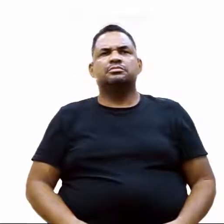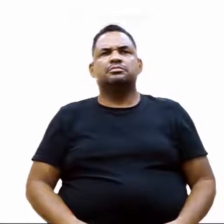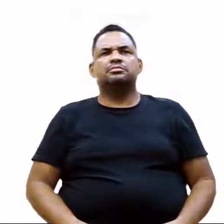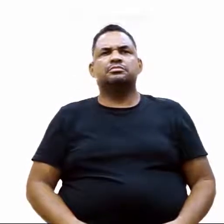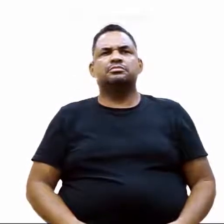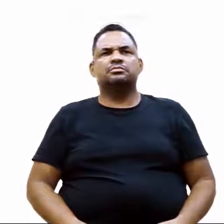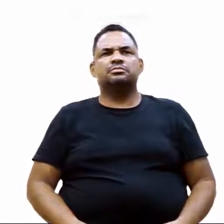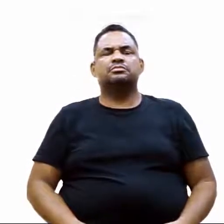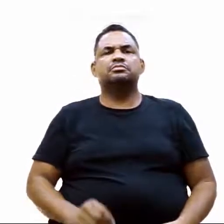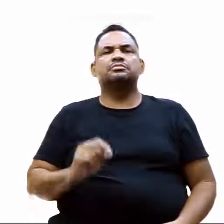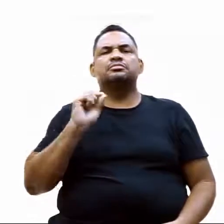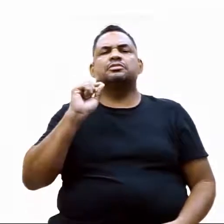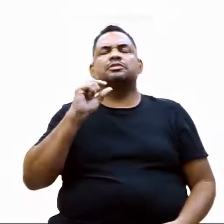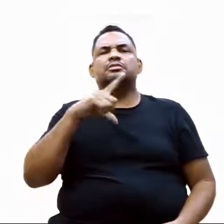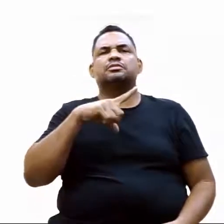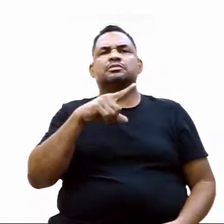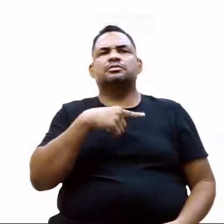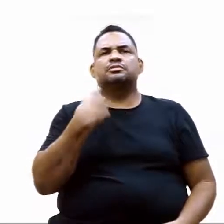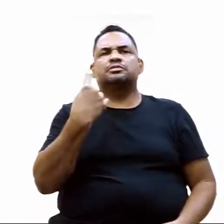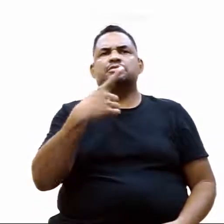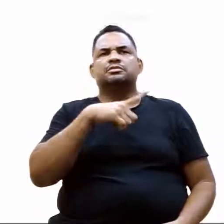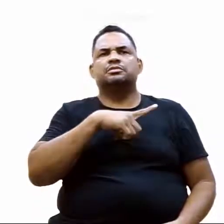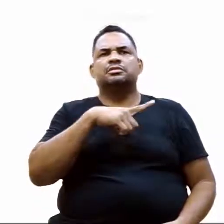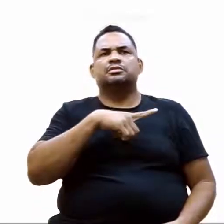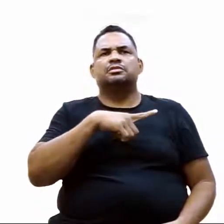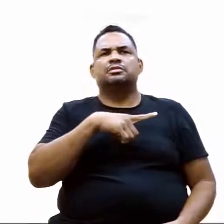o que é que se tem?